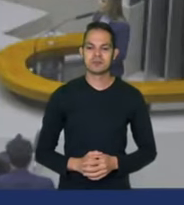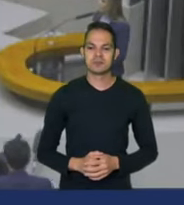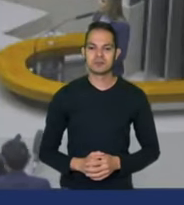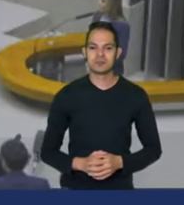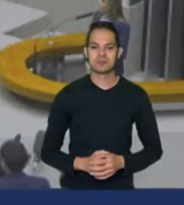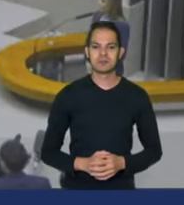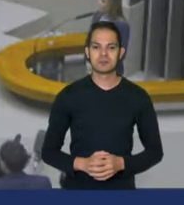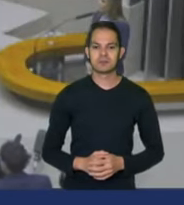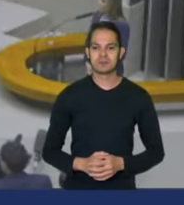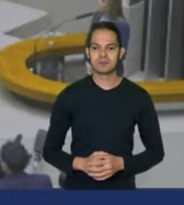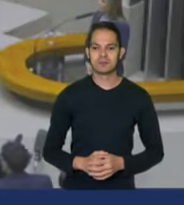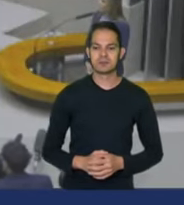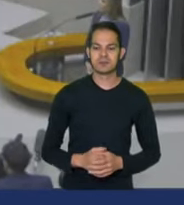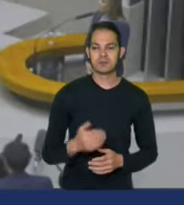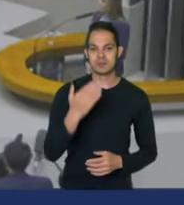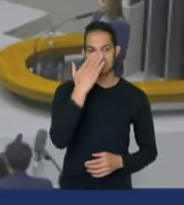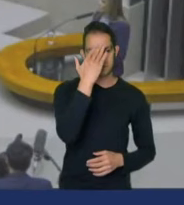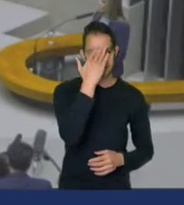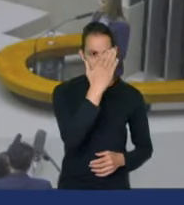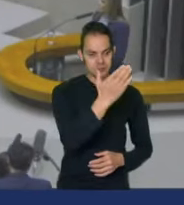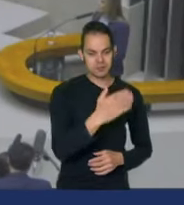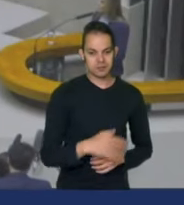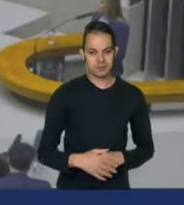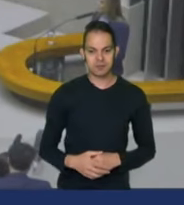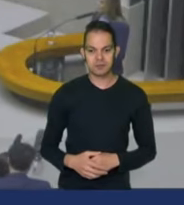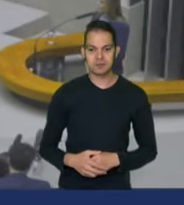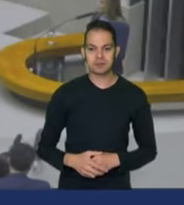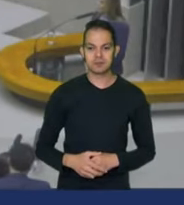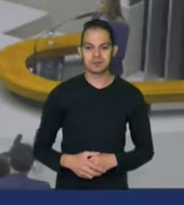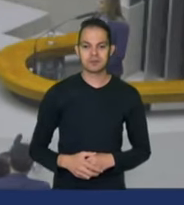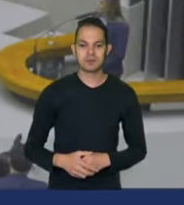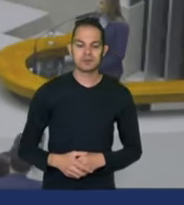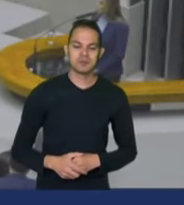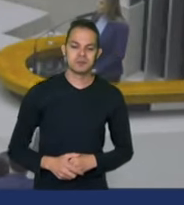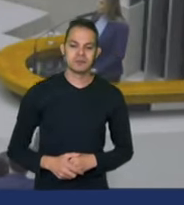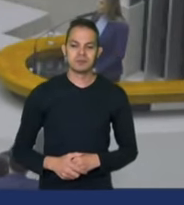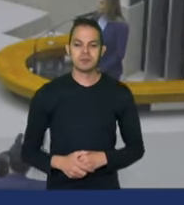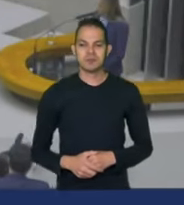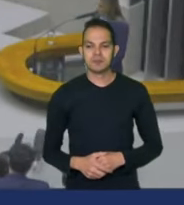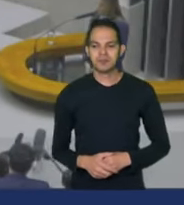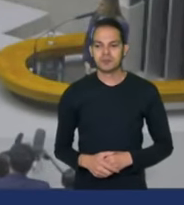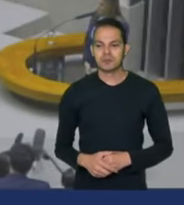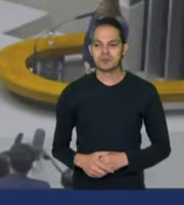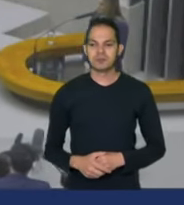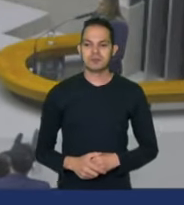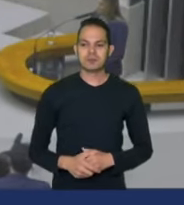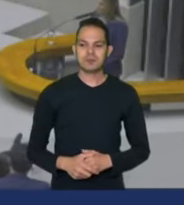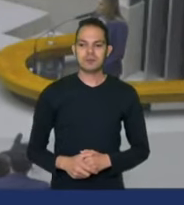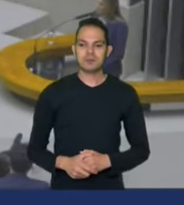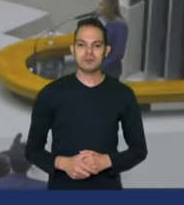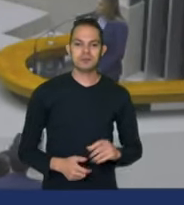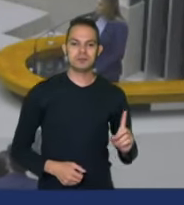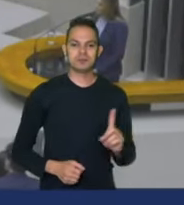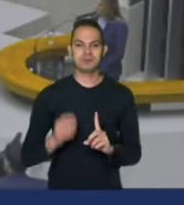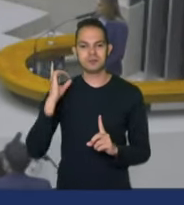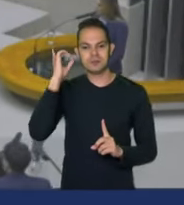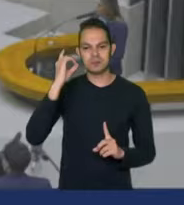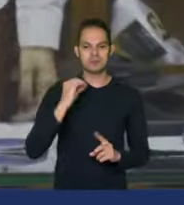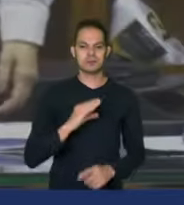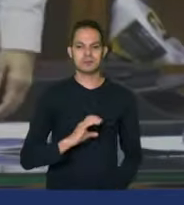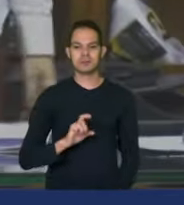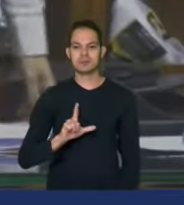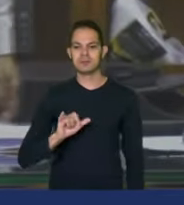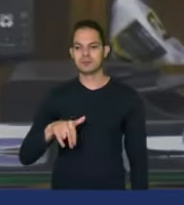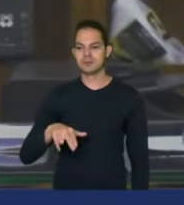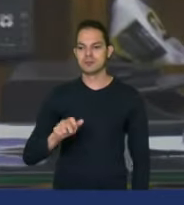Obrigado, deputado Domingos Salles, pela sua presença aqui na nossa comissão. Com a palavra, a deputada Celina, e depois vamos ouvir